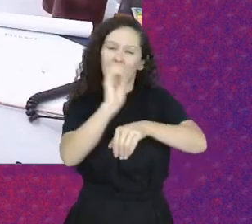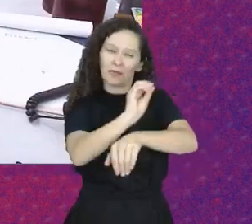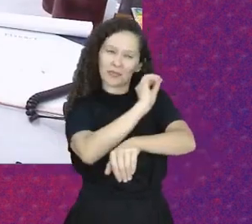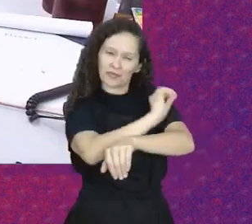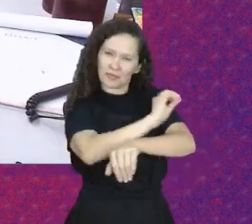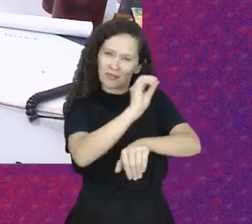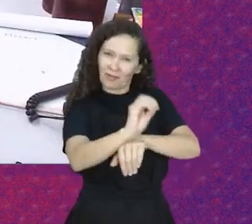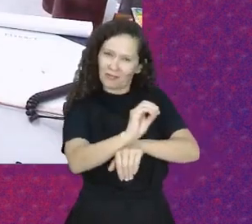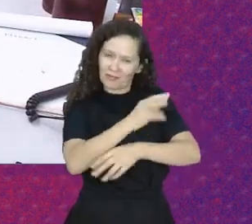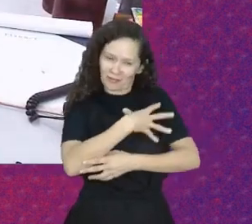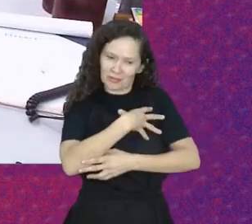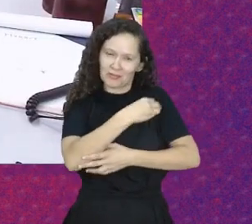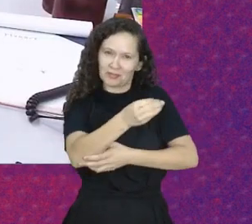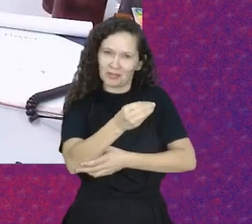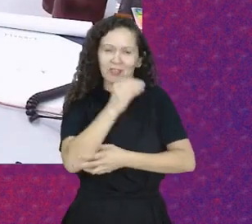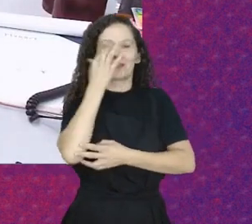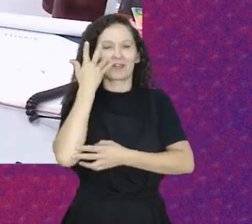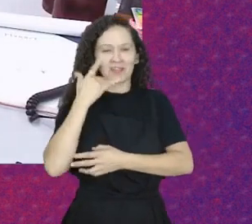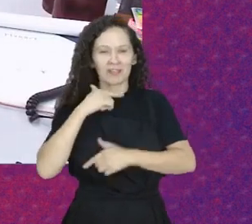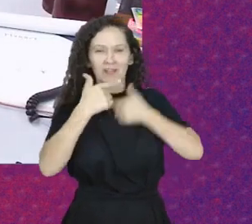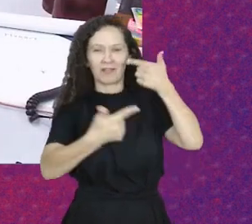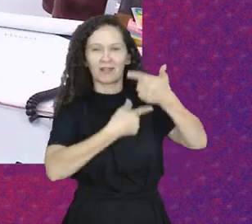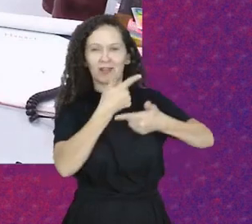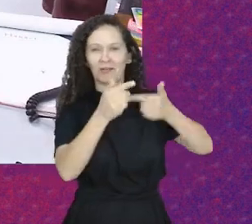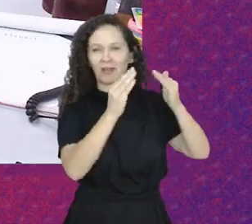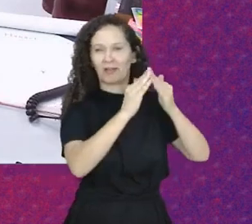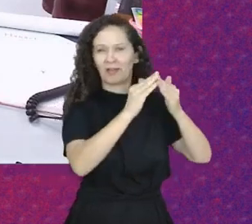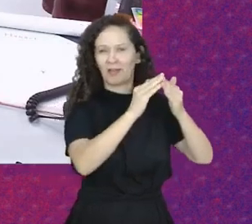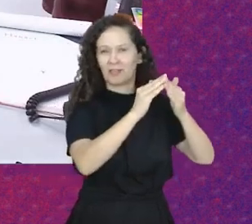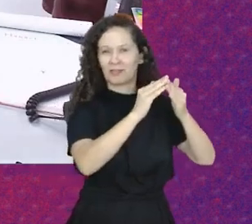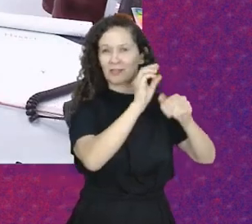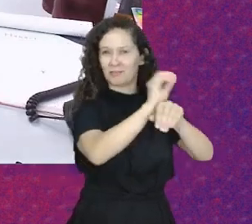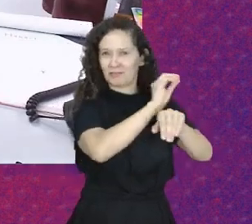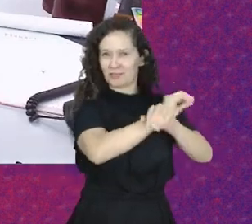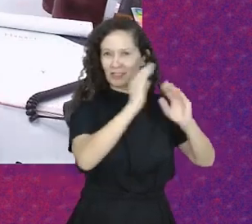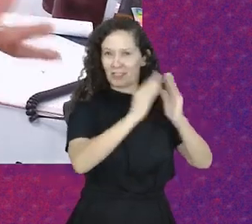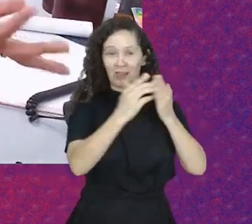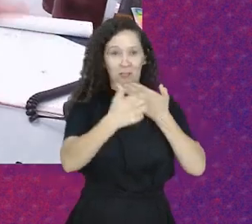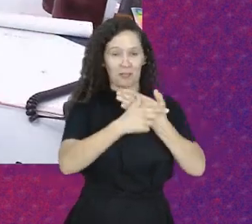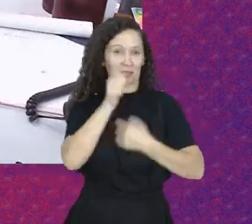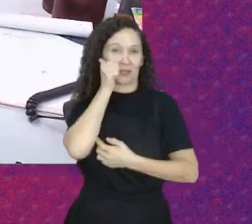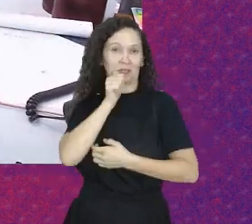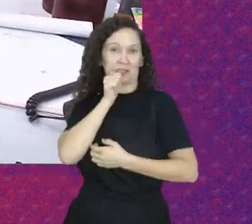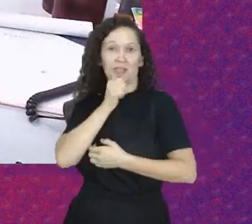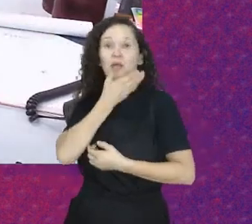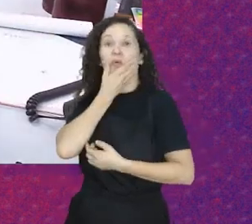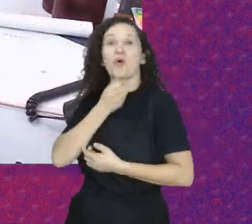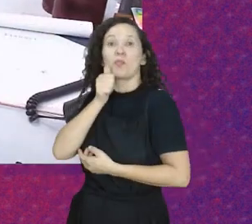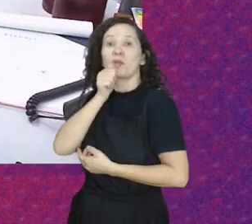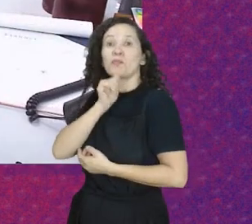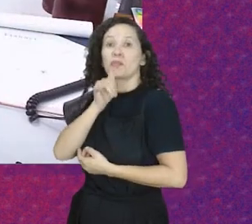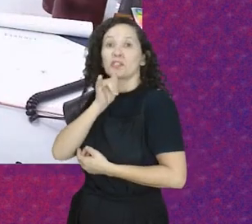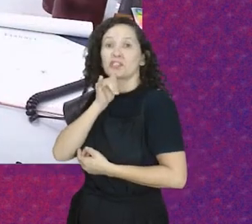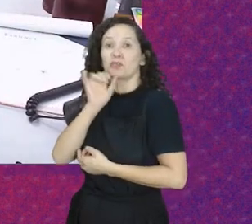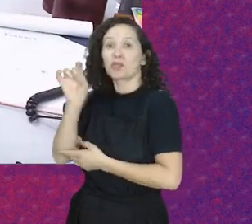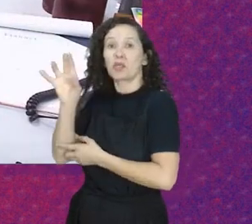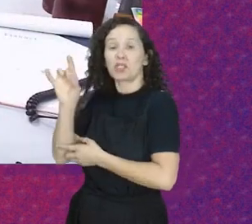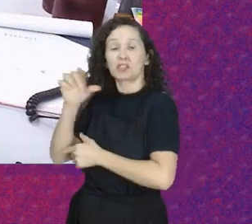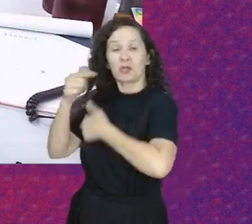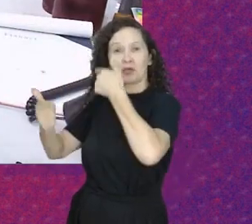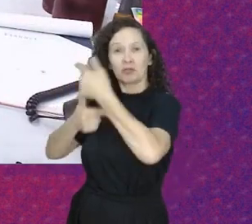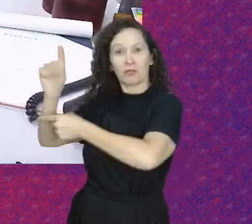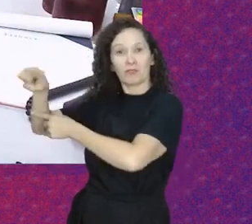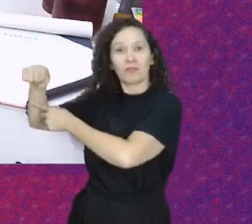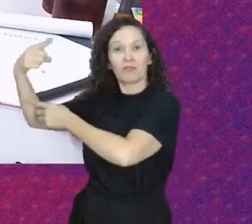cuidados, né, com a prole, com os trabalhos domésticos, e ao homem, por exemplo, cabe que quase